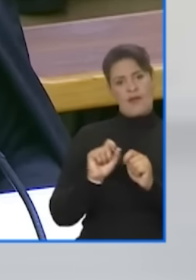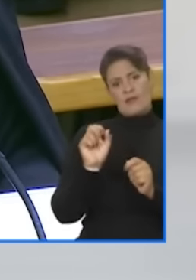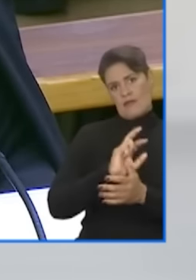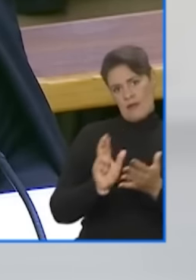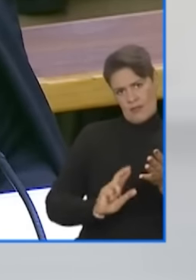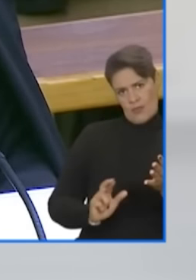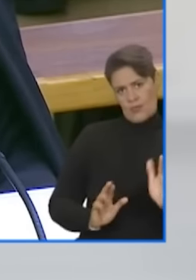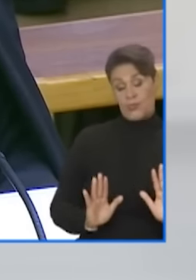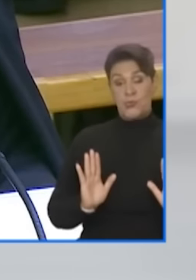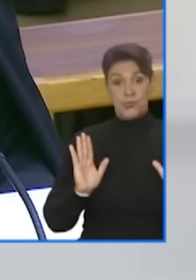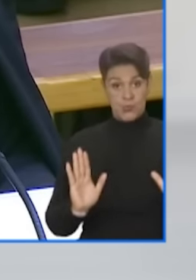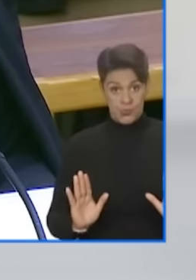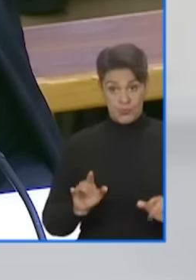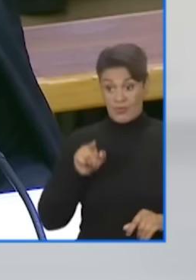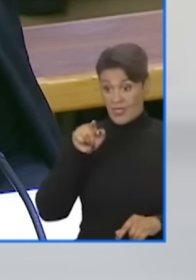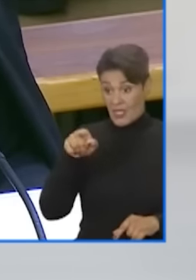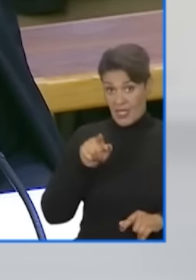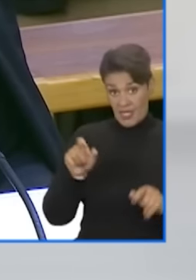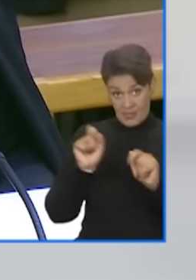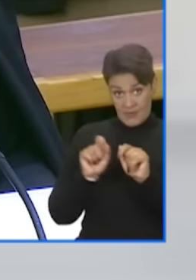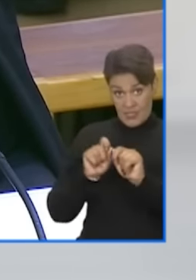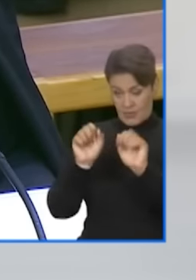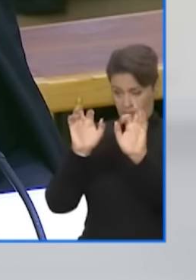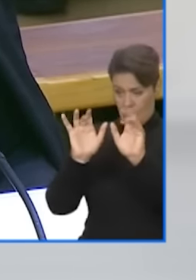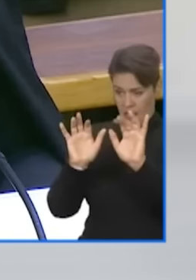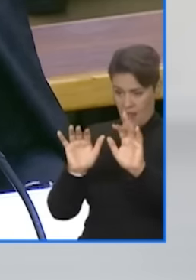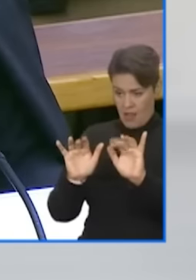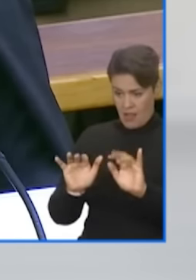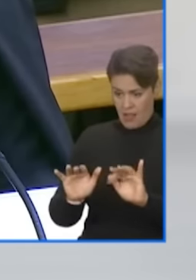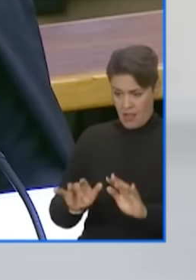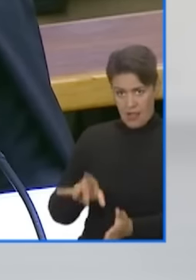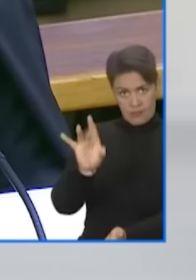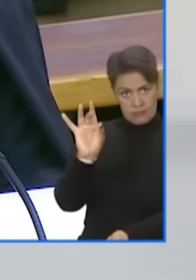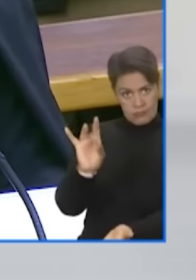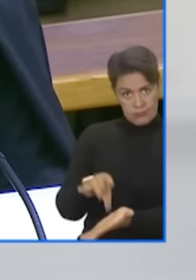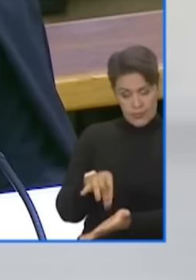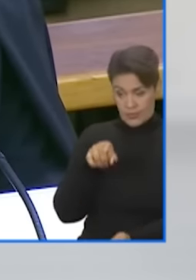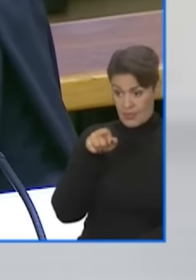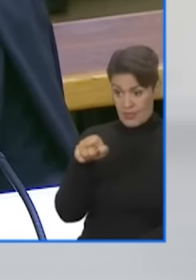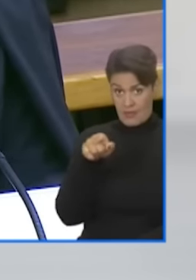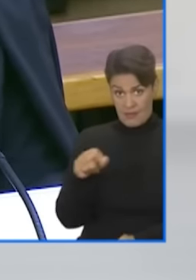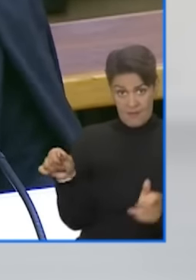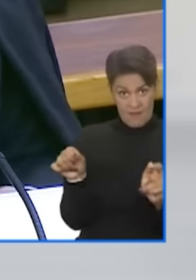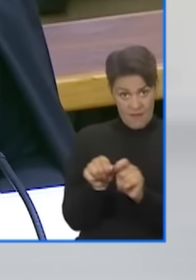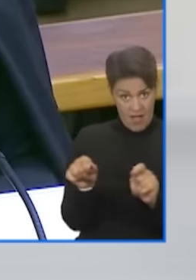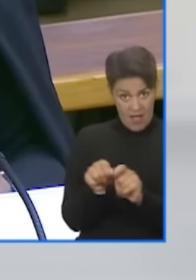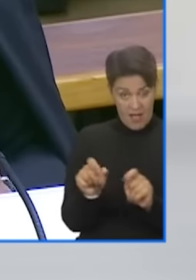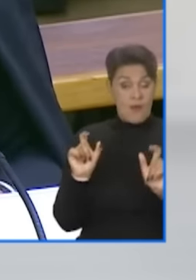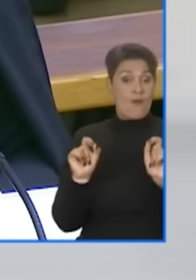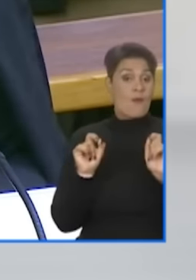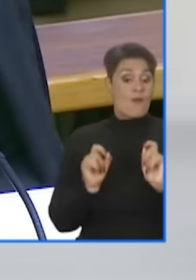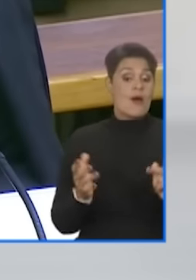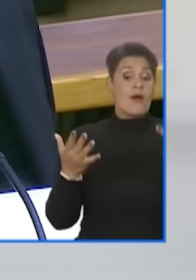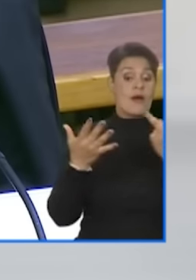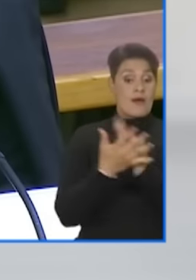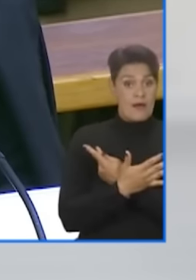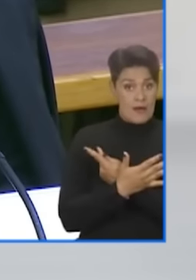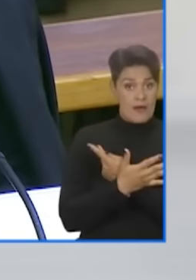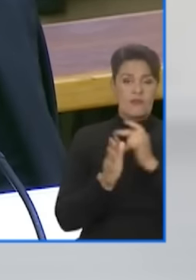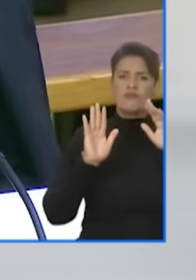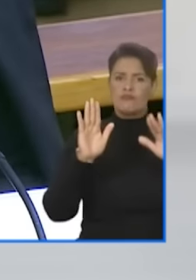união, né, essa, da forma como o Supremo ali atuou, e Alexandre de Moraes foi o maior protagonista.